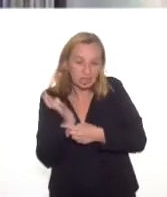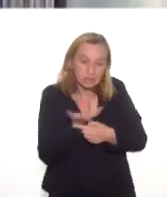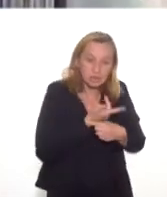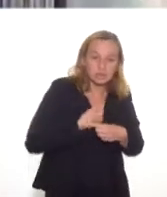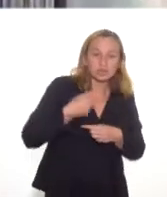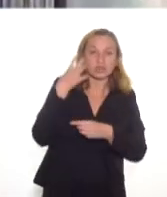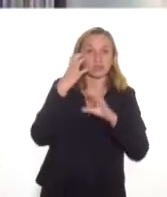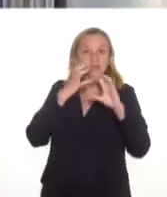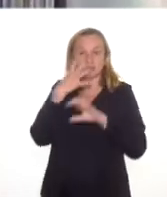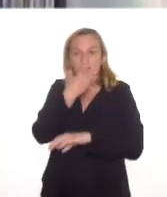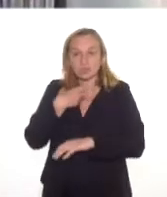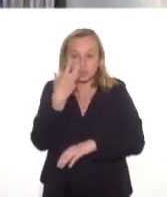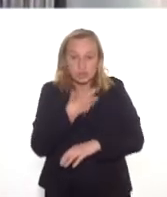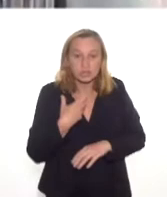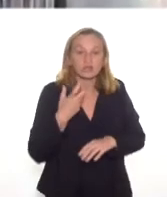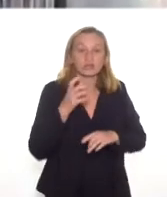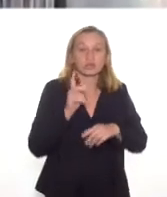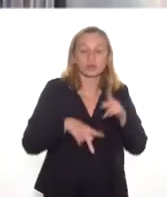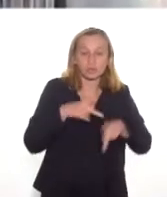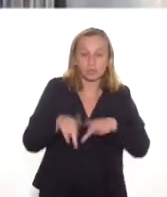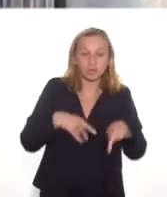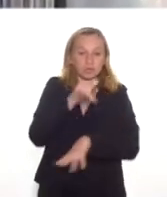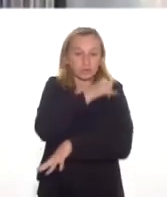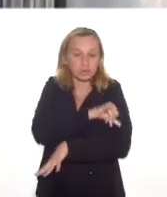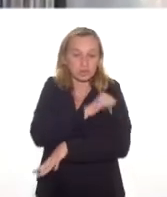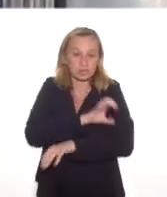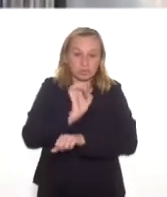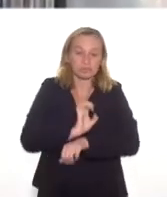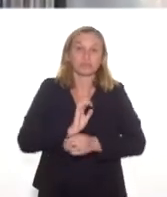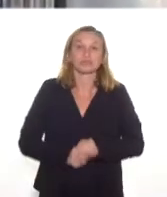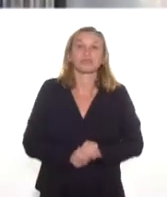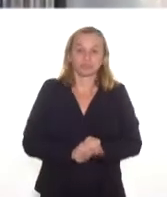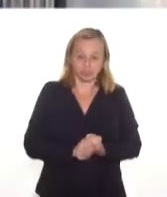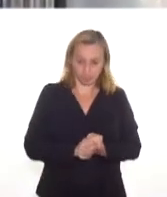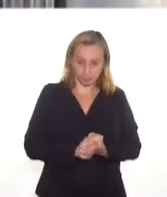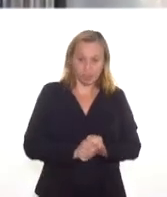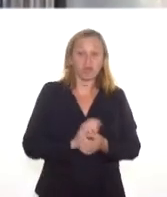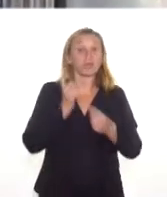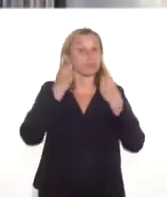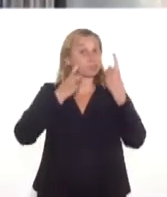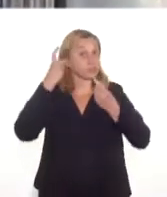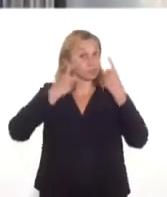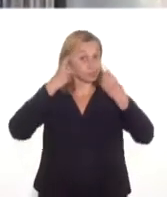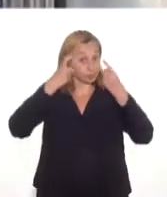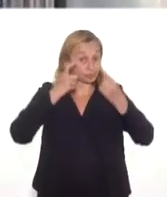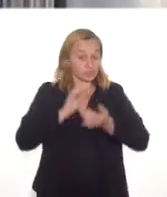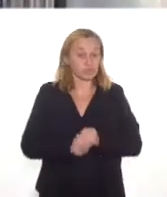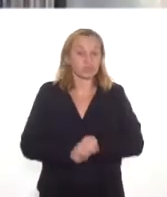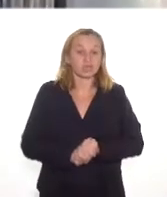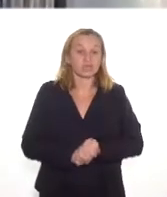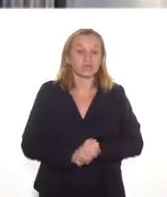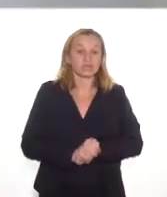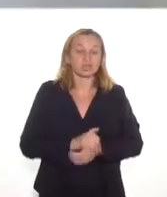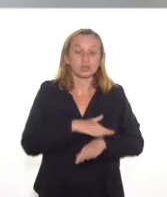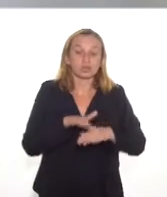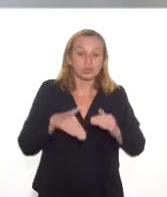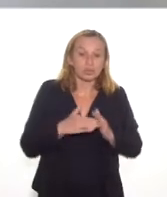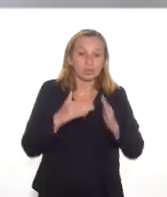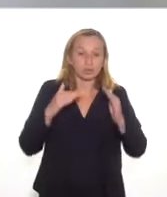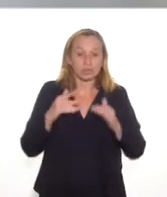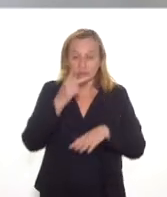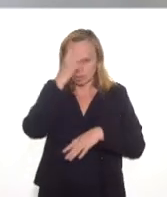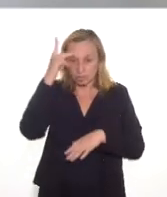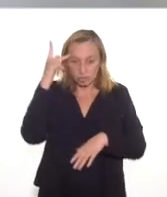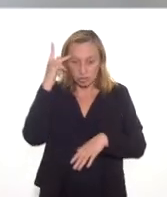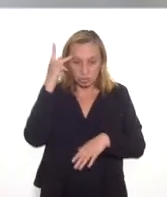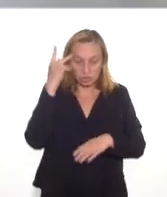música, para a população da cidade do Rio de Janeiro. Agora, a preocupação de moradores é isso